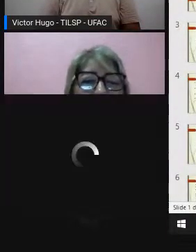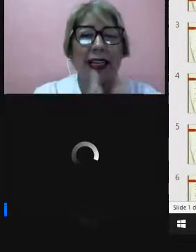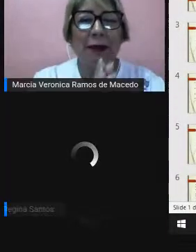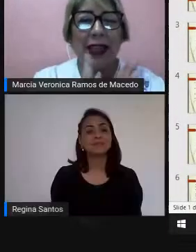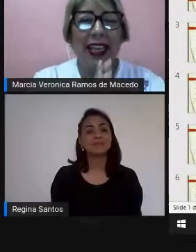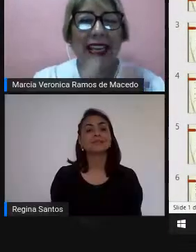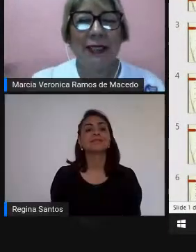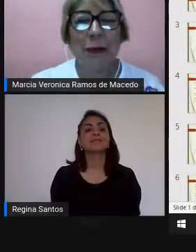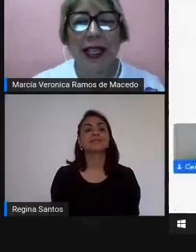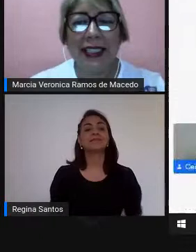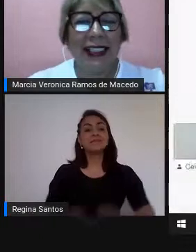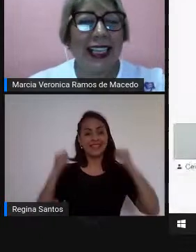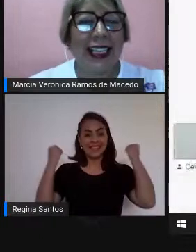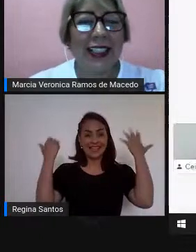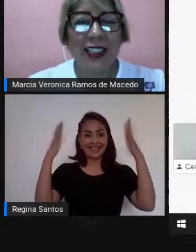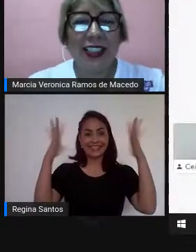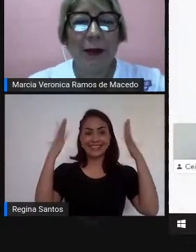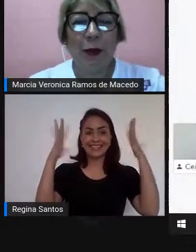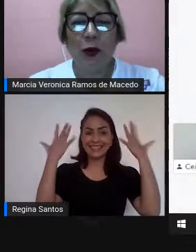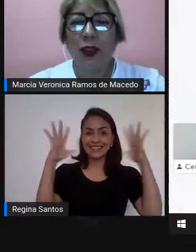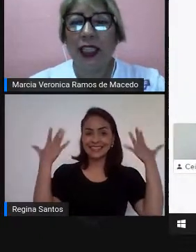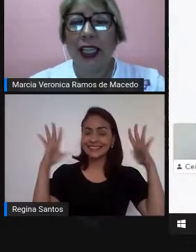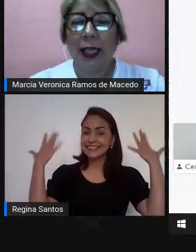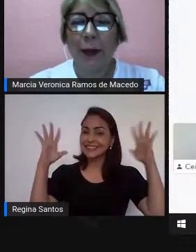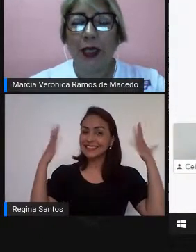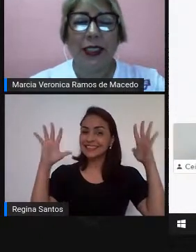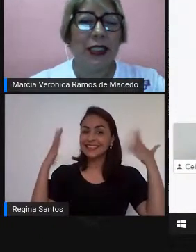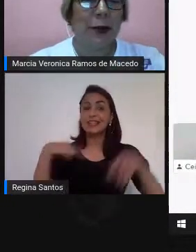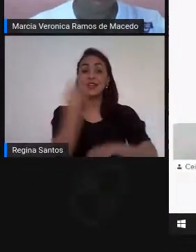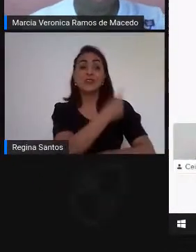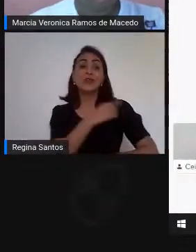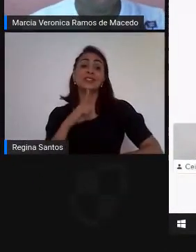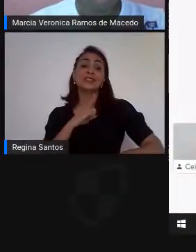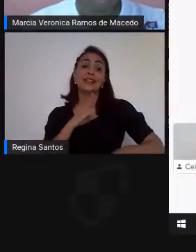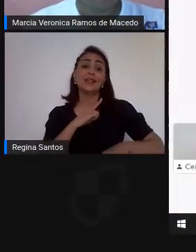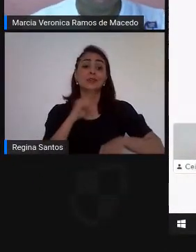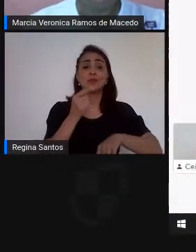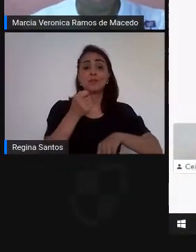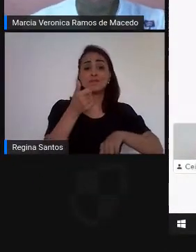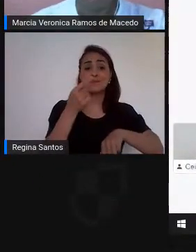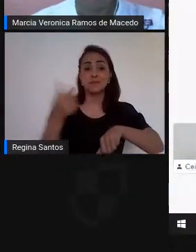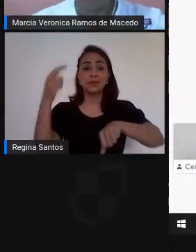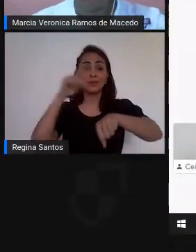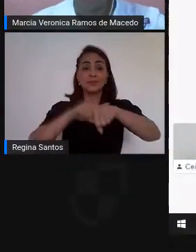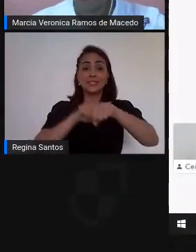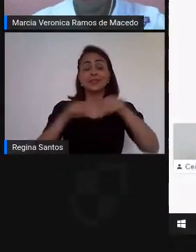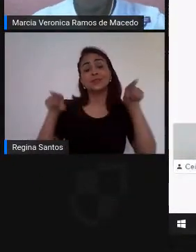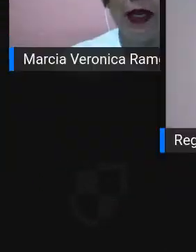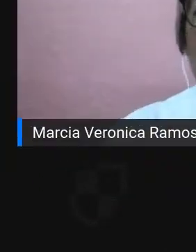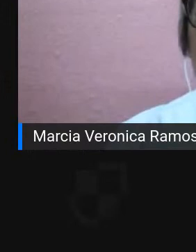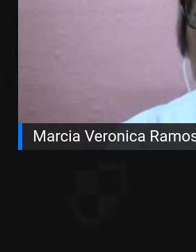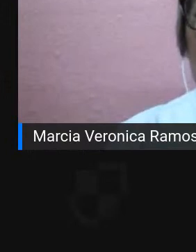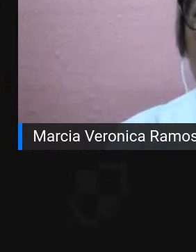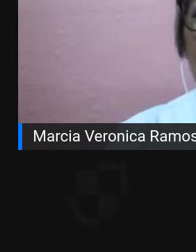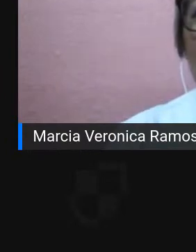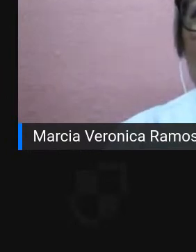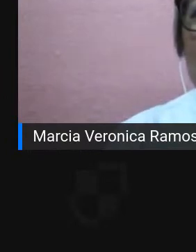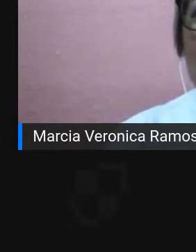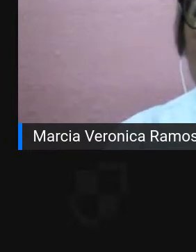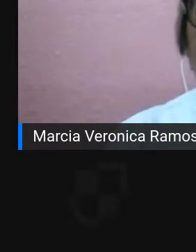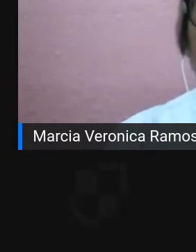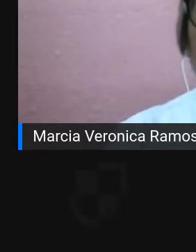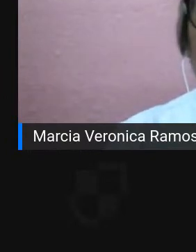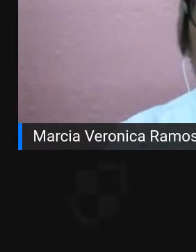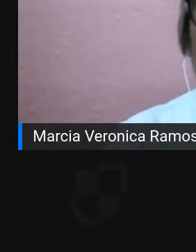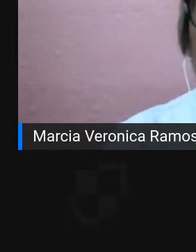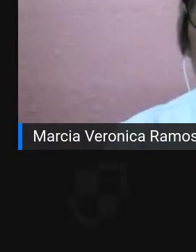Parabéns, parabéns. Pena que a gente tem pouco tempo e esse tempo de chuva atrapalhou um pouco, mas, querida professora